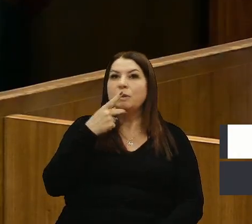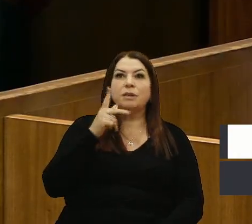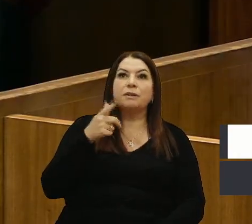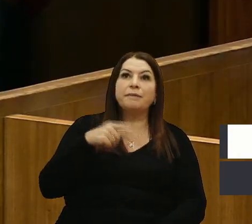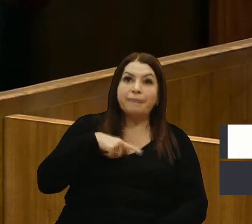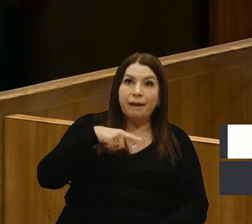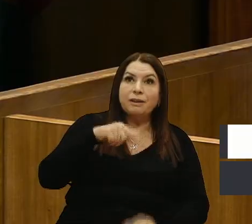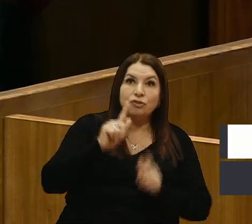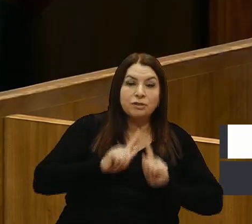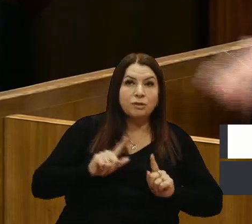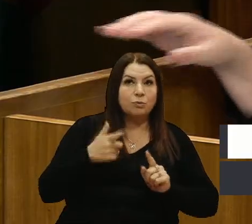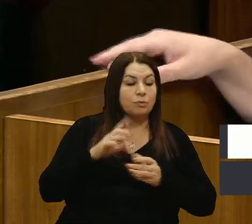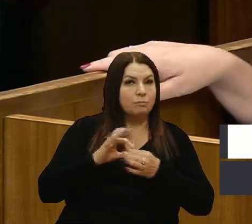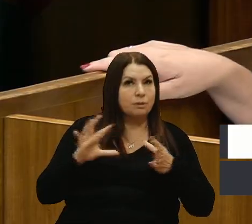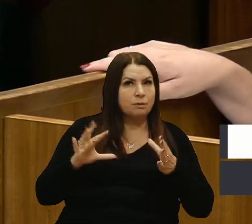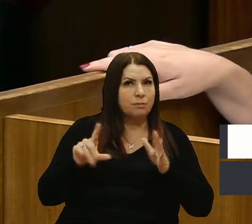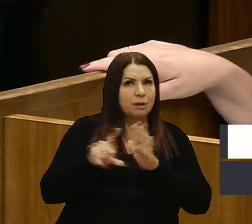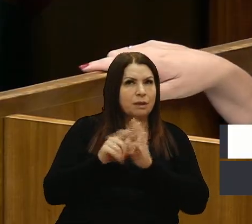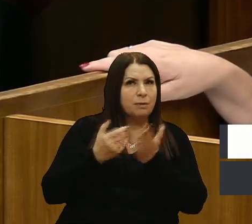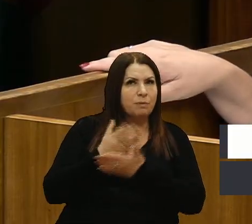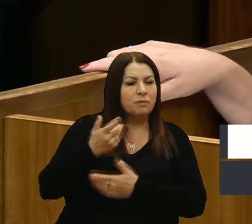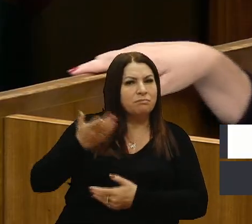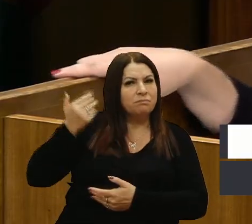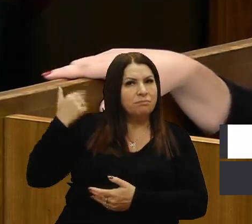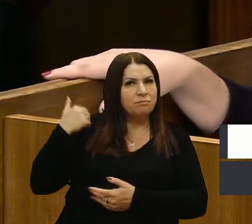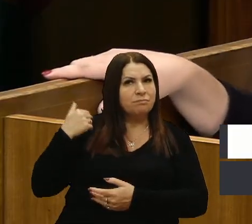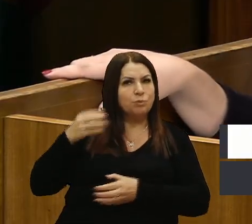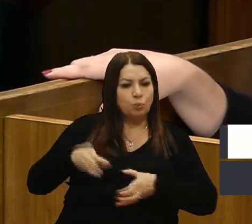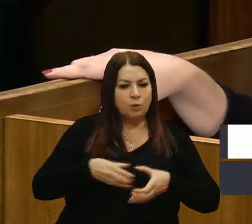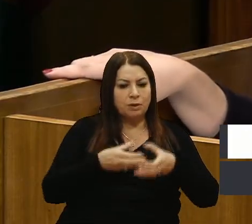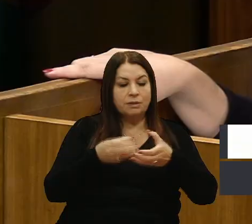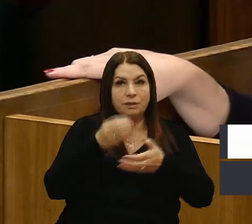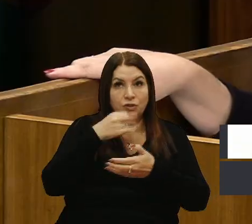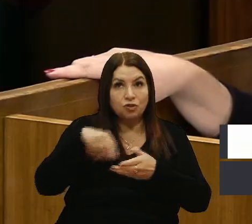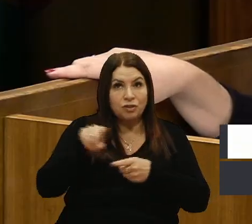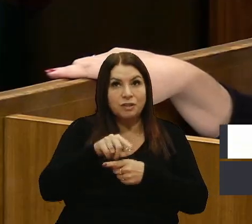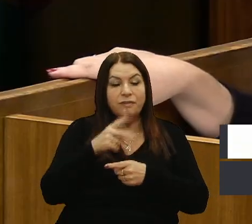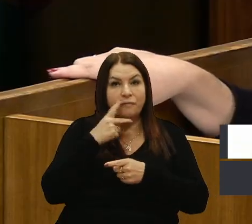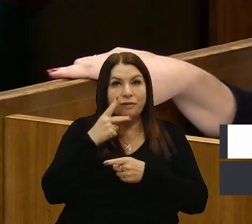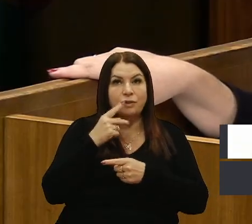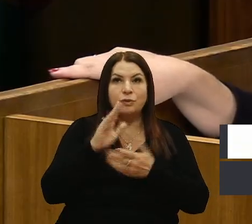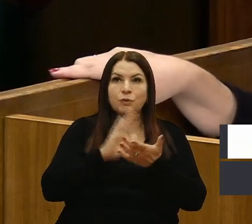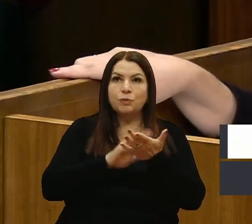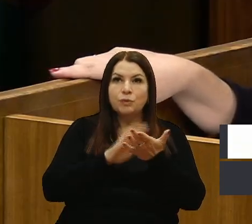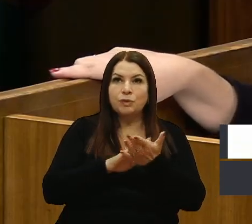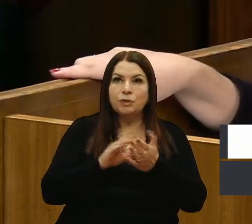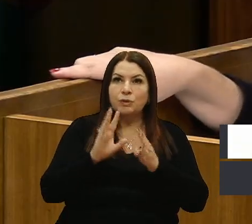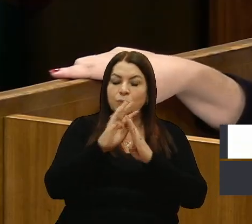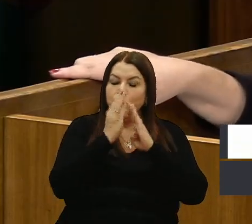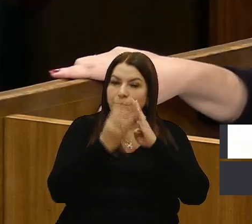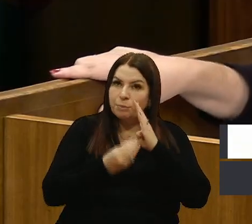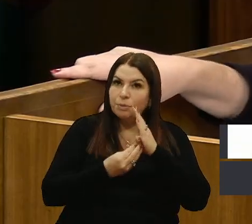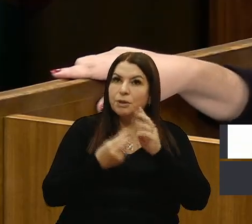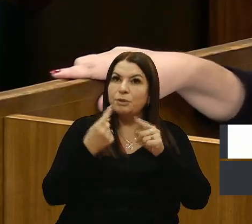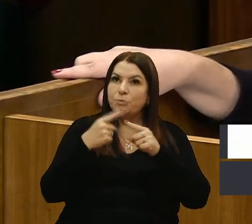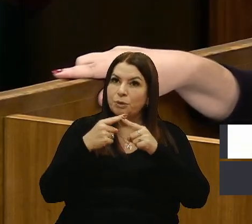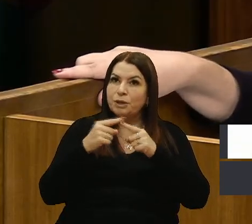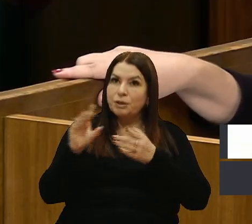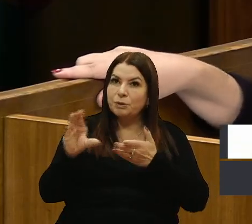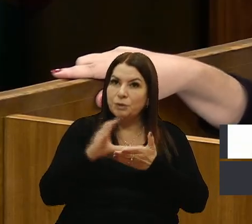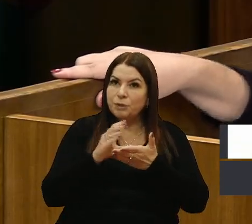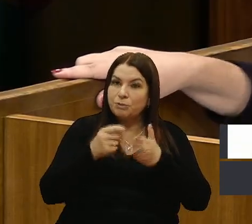liberação. Gente, é uma lei aprovada lá atrás, o Canaliza Caxias, a gente está falando dos elogios do SAMAI por causa dos